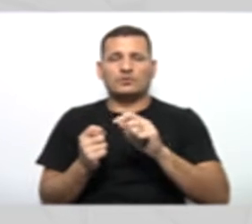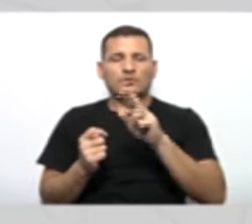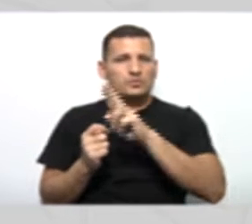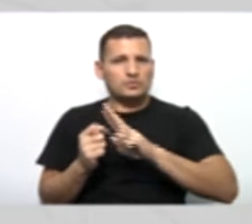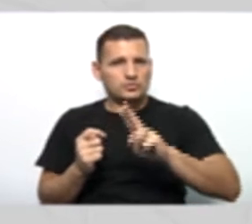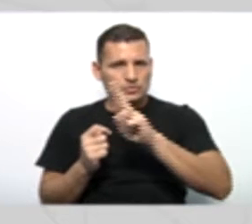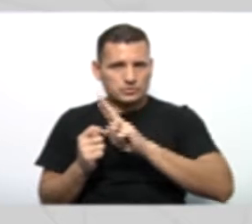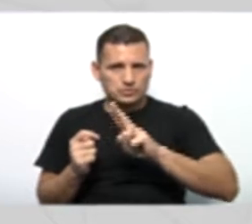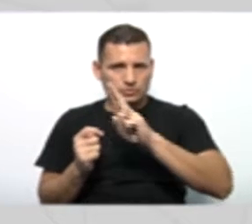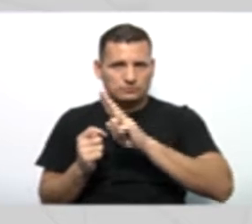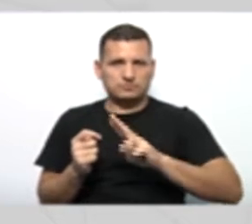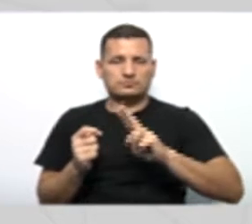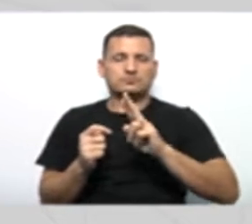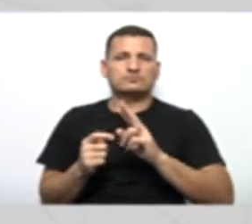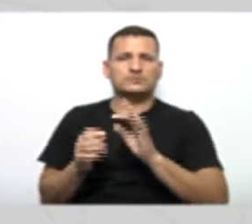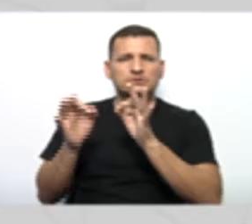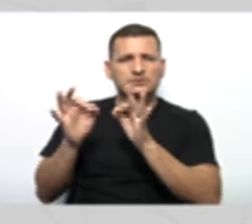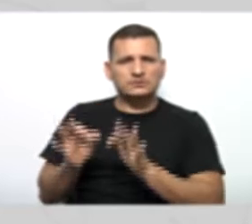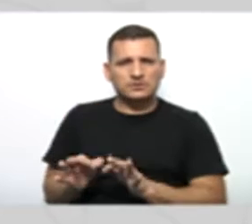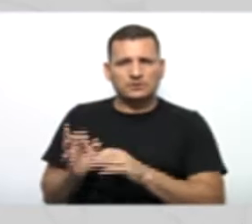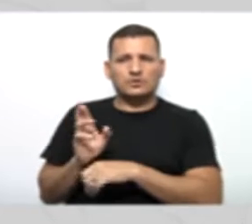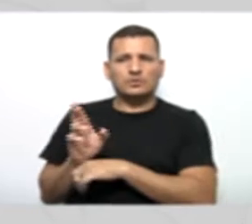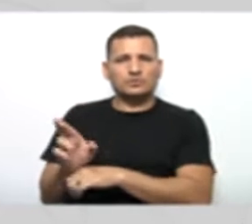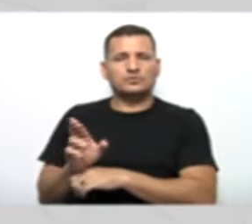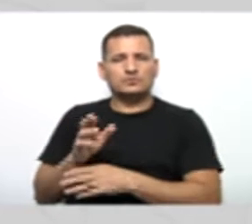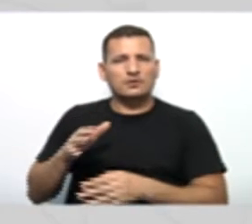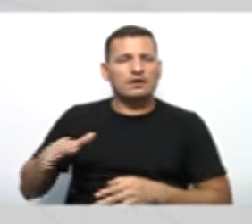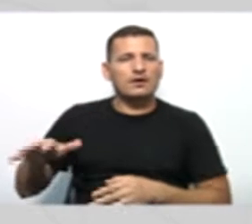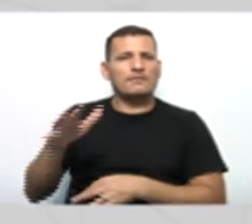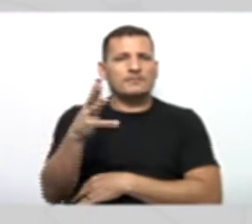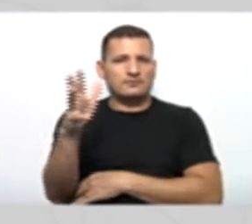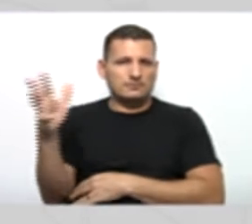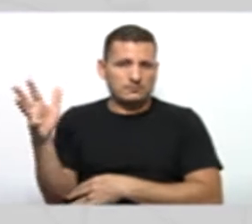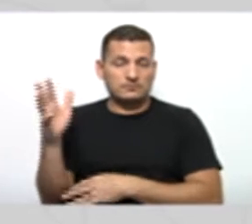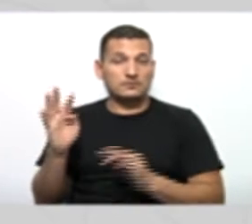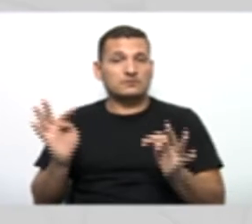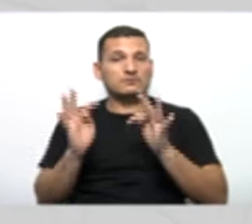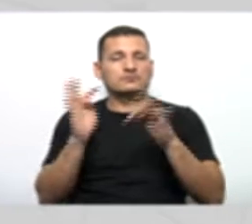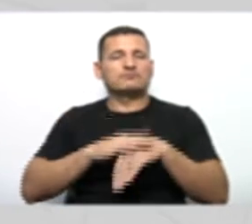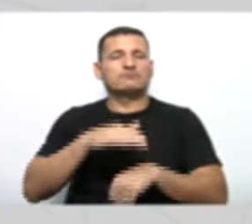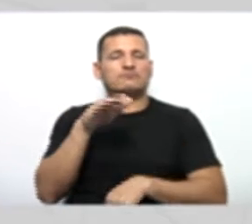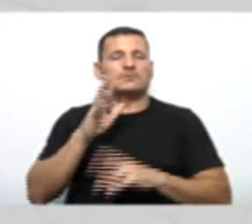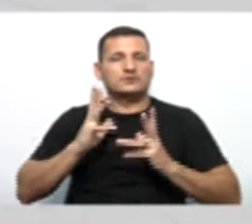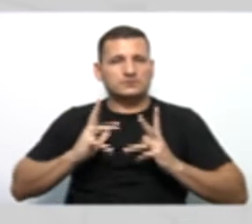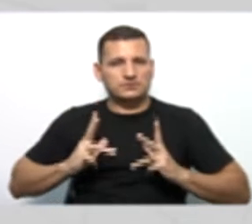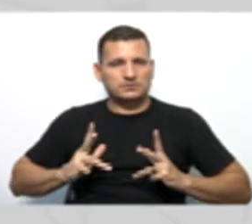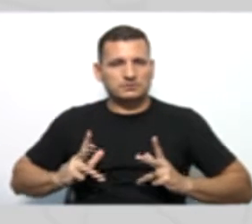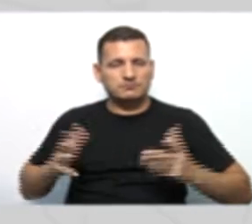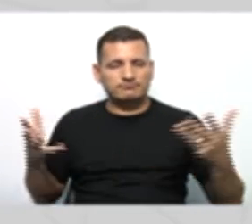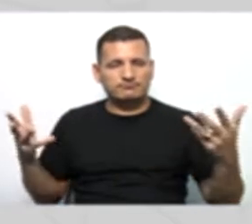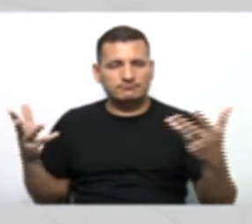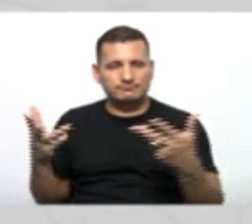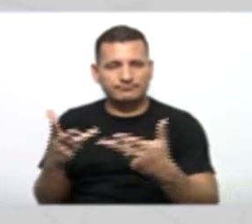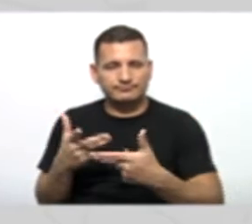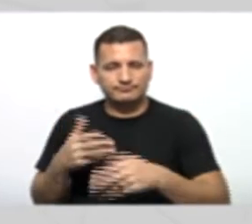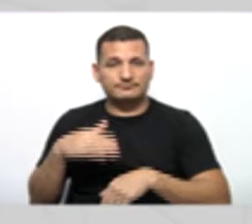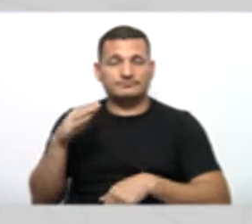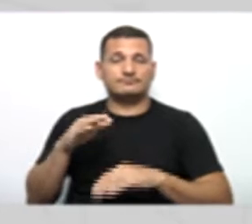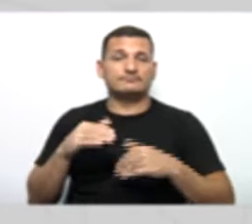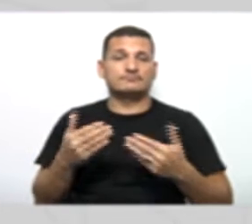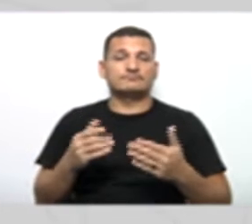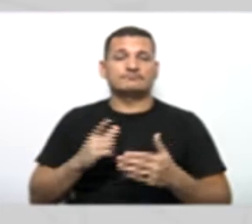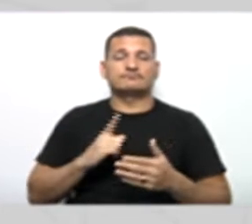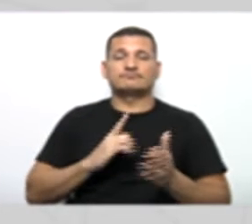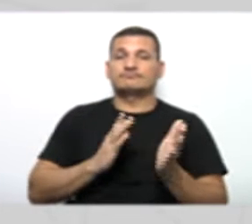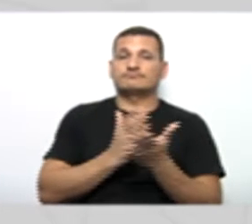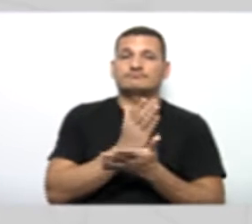recursos ambientais e tecnologias mais limpas e eficientes. Então, existem alguns grupos que